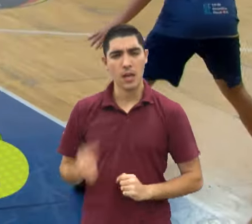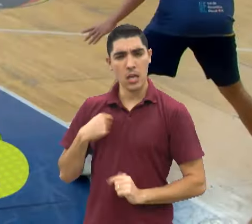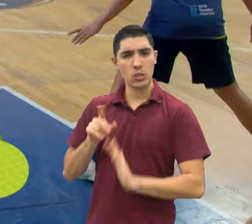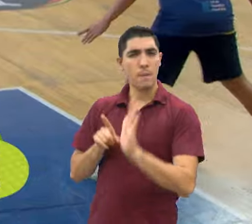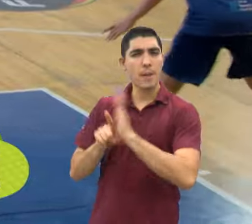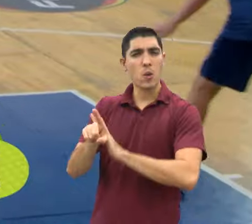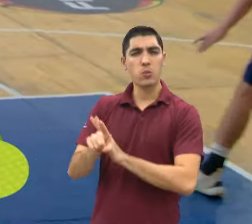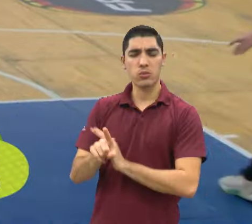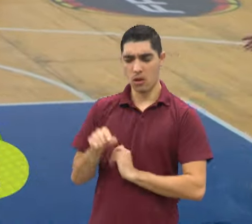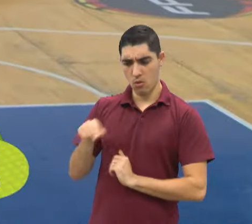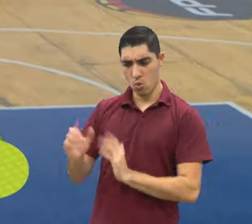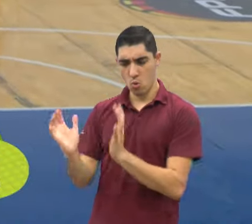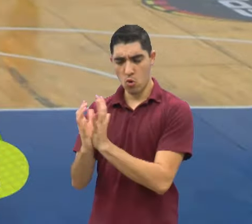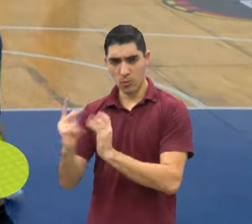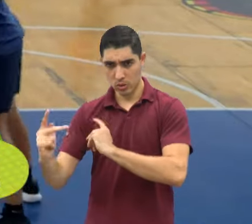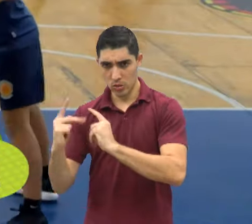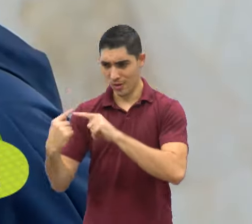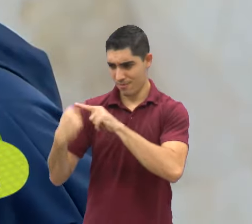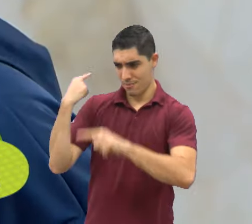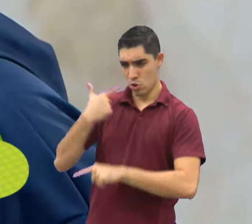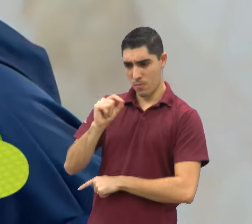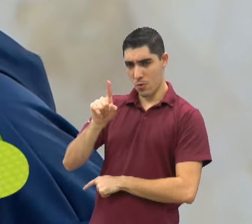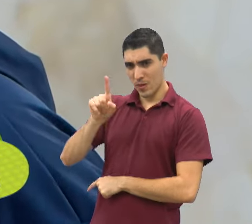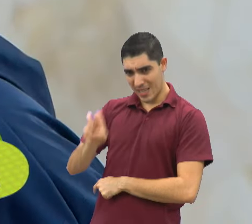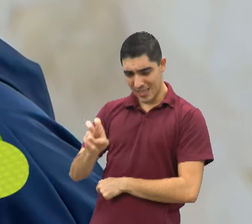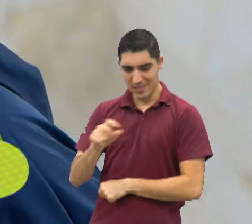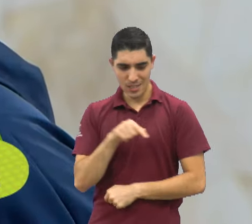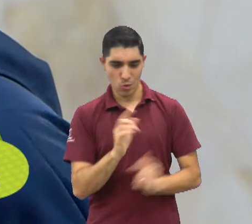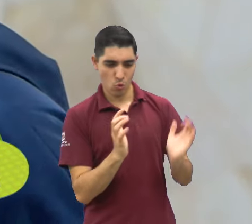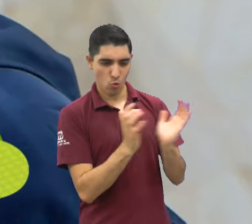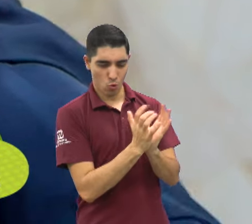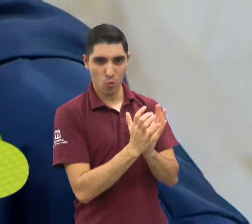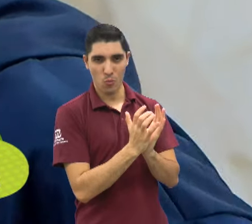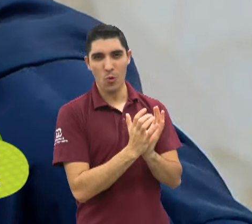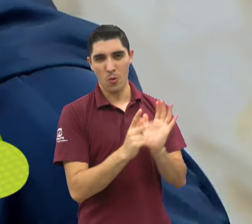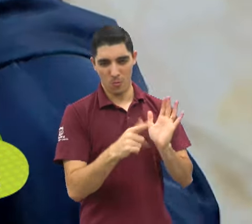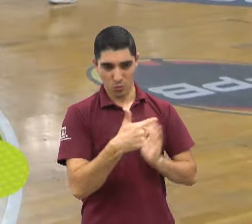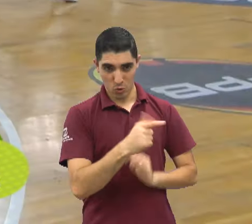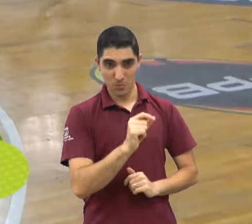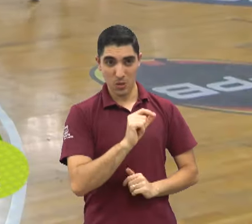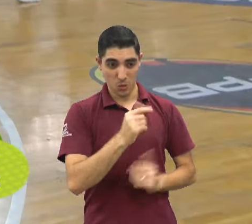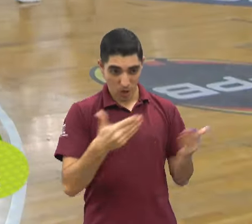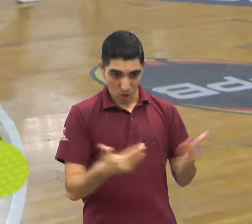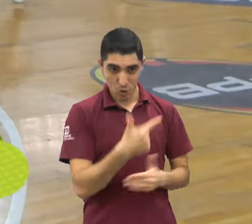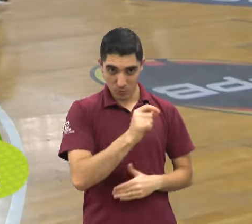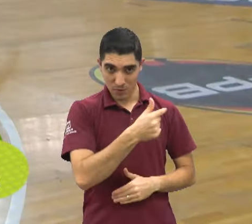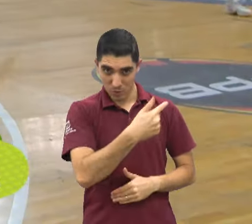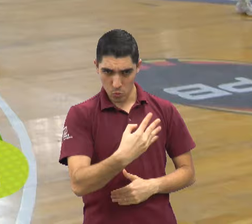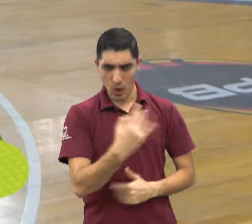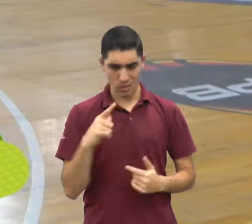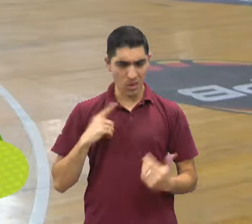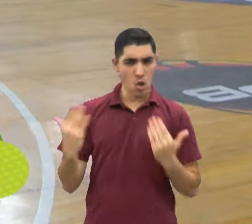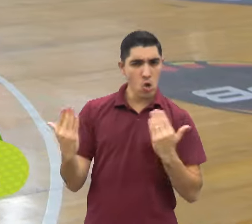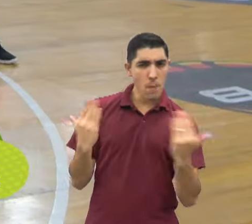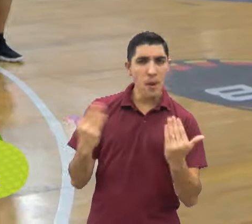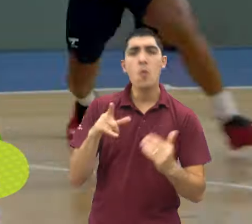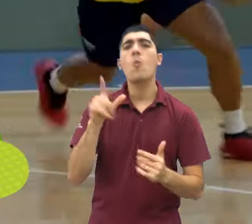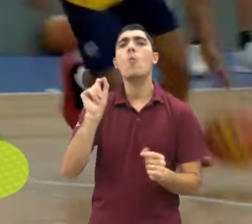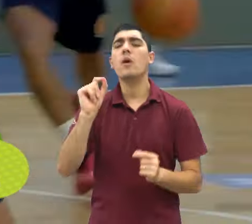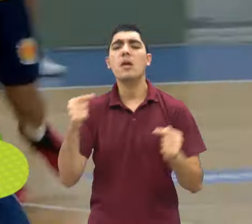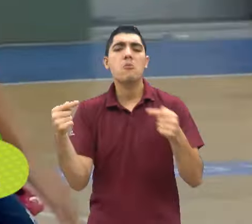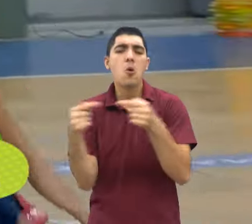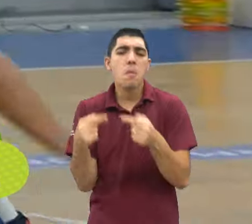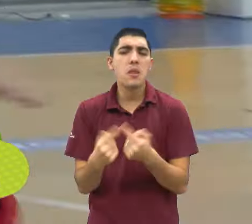São José de 2015 e o atual. Cris destacou a entrega dos atletas e o fato do elenco atual, assim como o